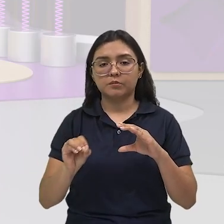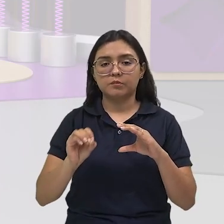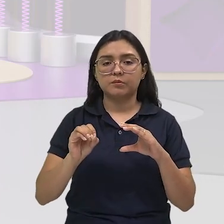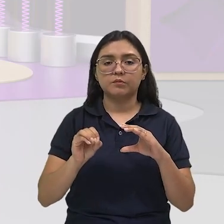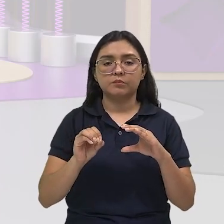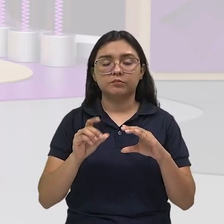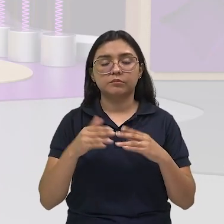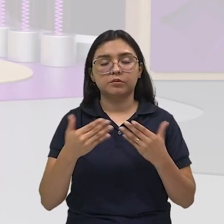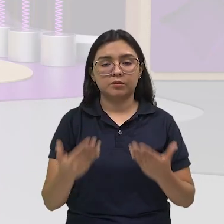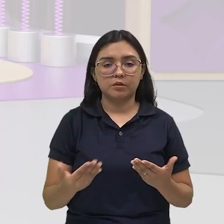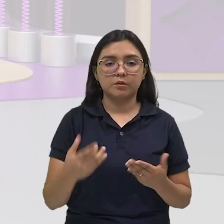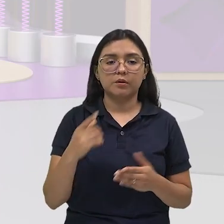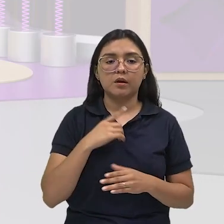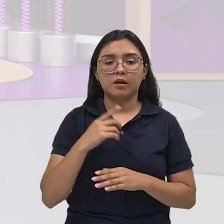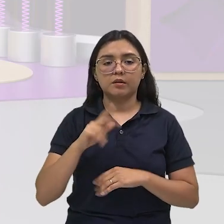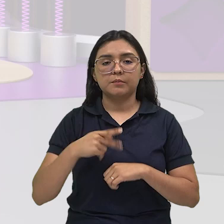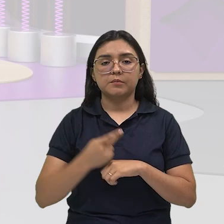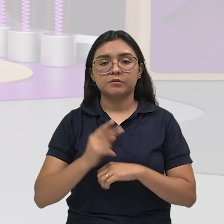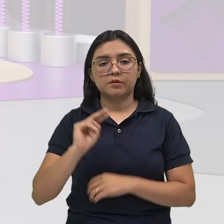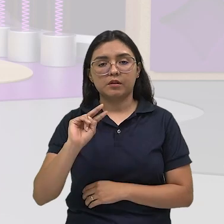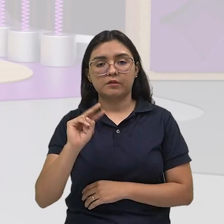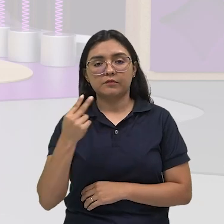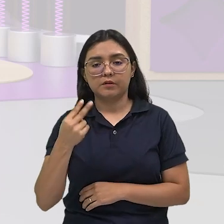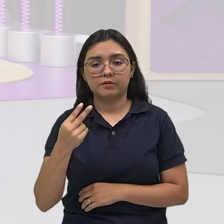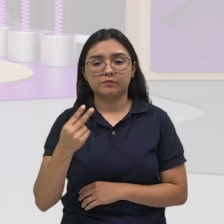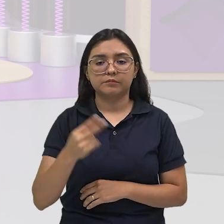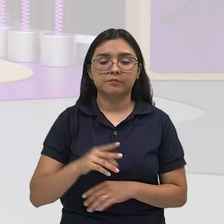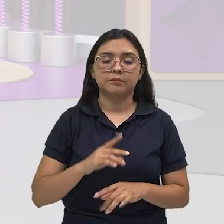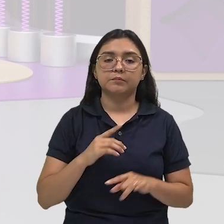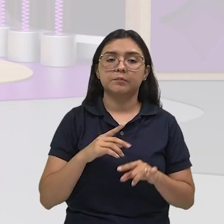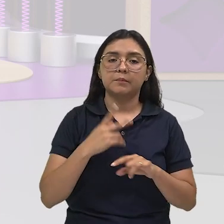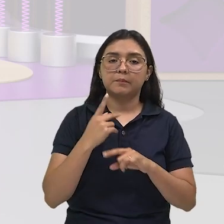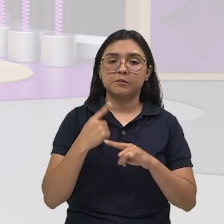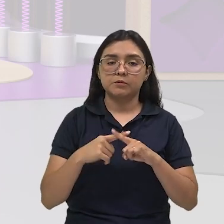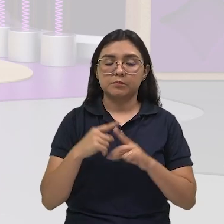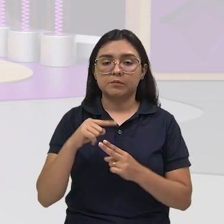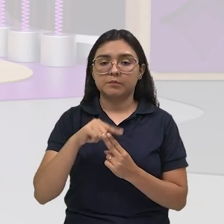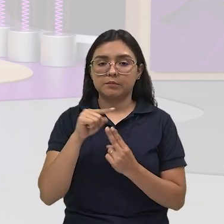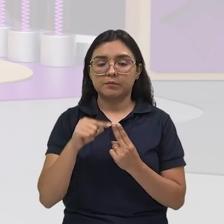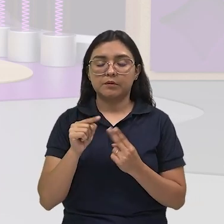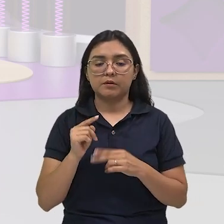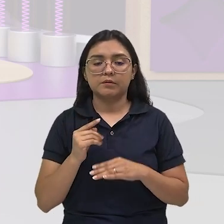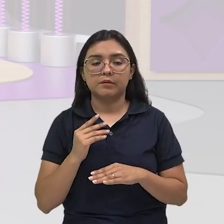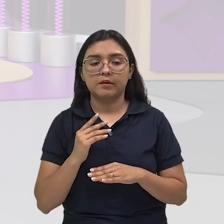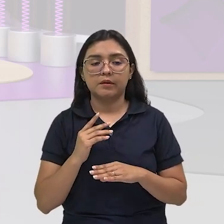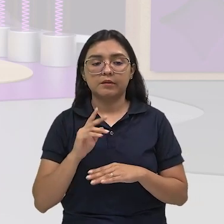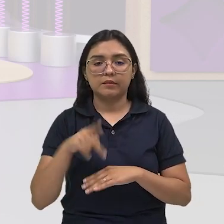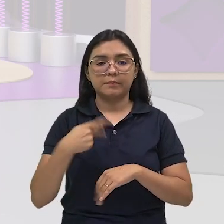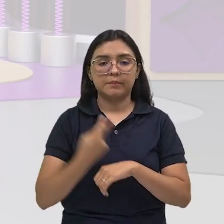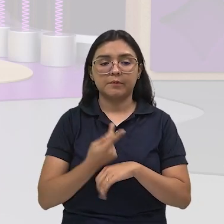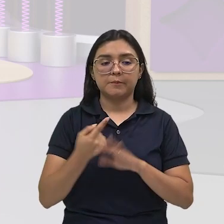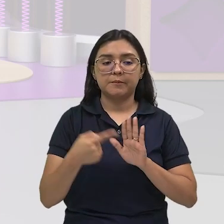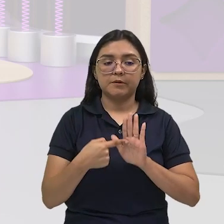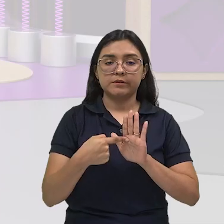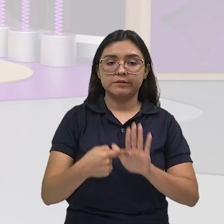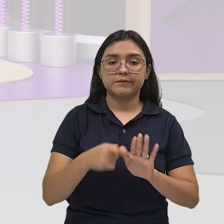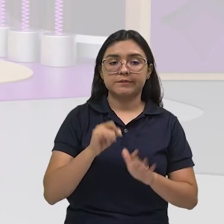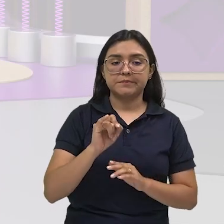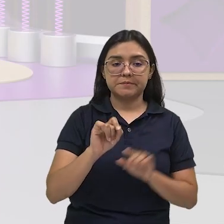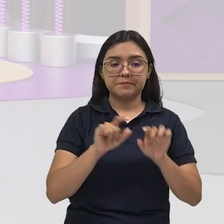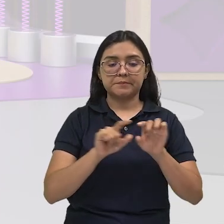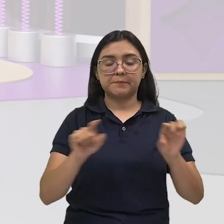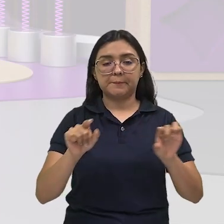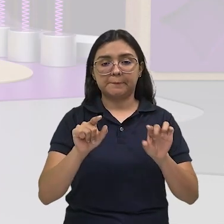peguei, elevei primeiro ao quadrado, multipliquei pelo π, e aí eu mostrei que se o